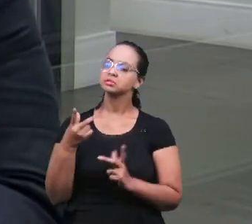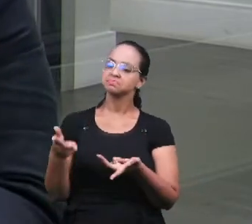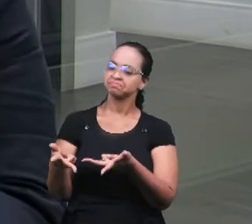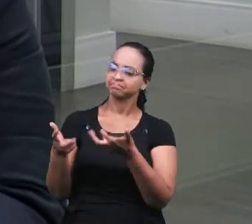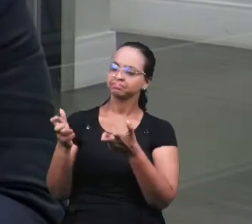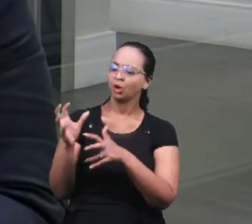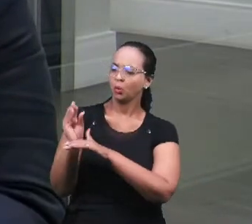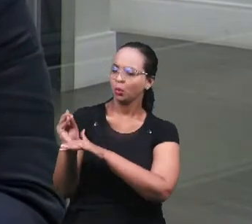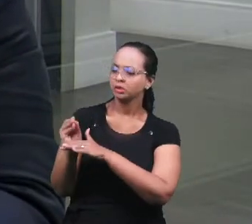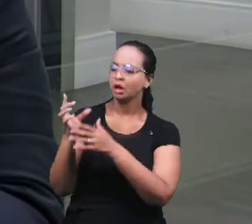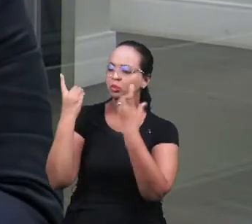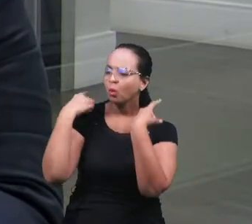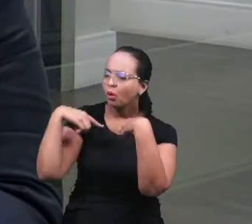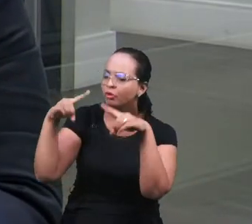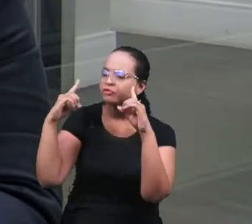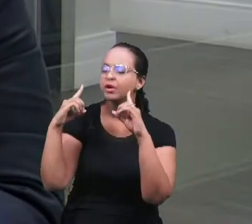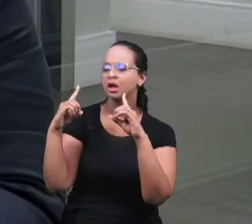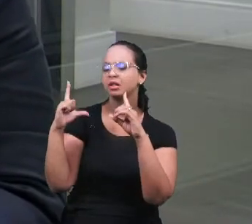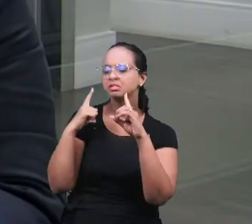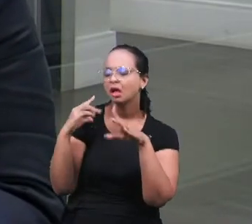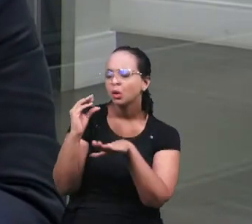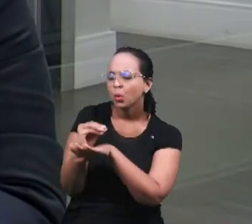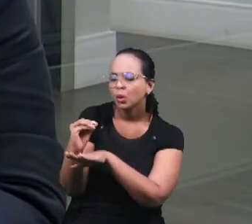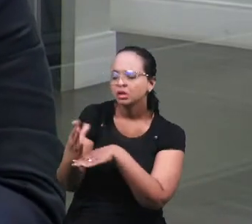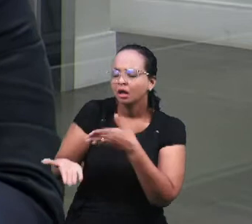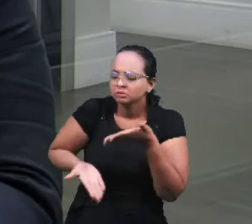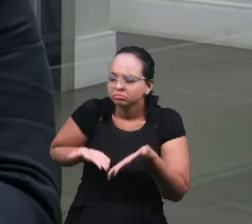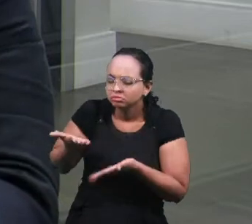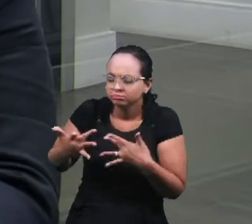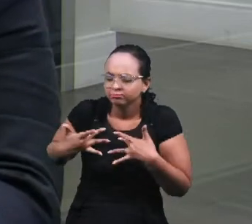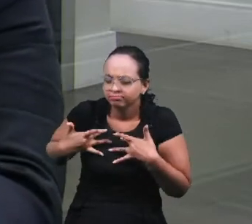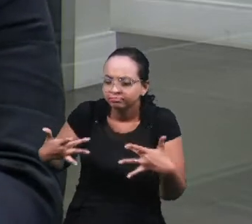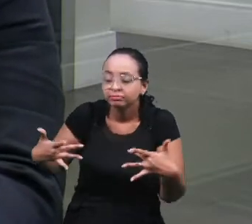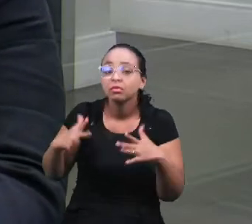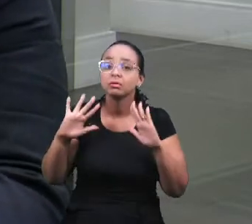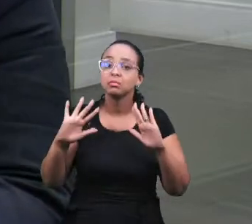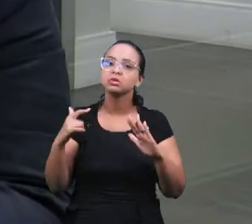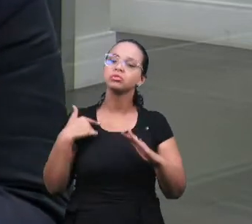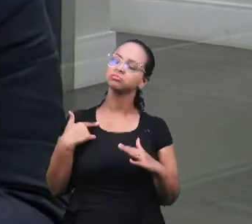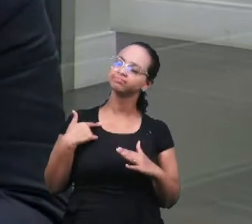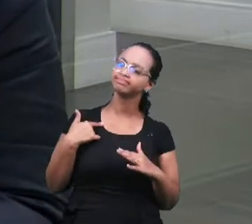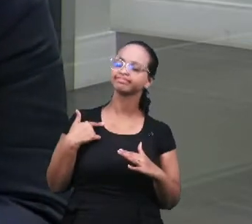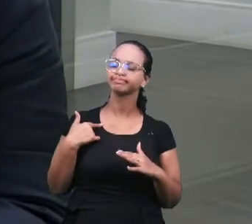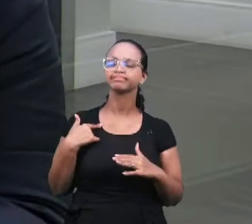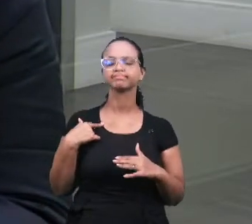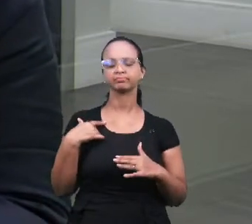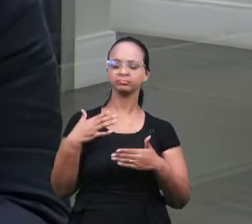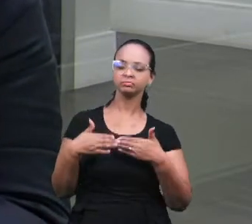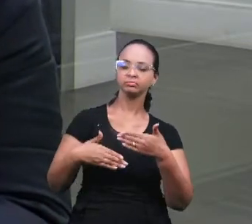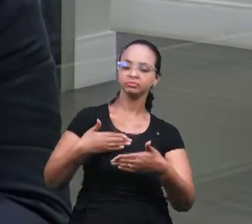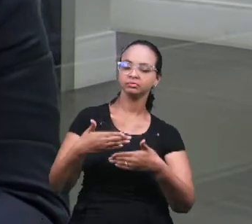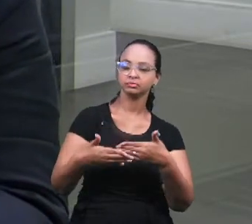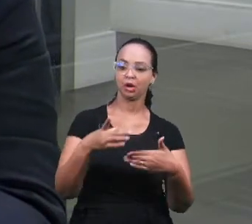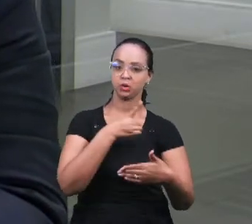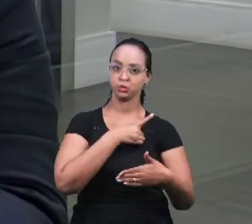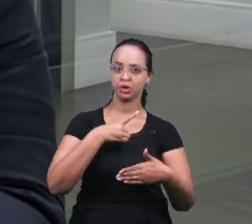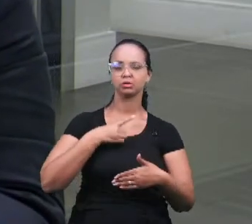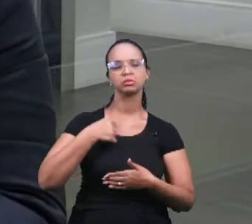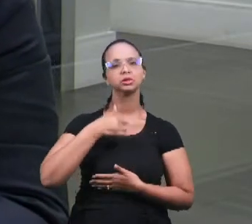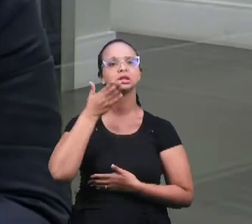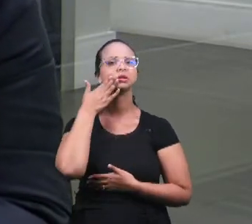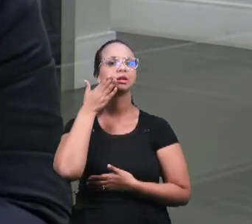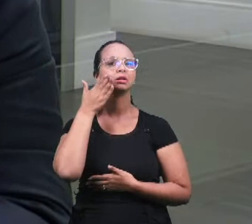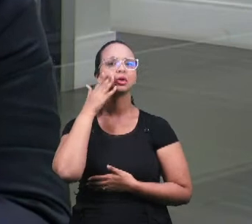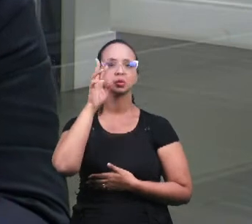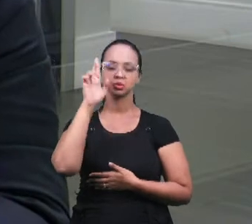com a ovelha, né? O comprometimento com a ovelha. E aí eu comecei, a partir de um certo momento da minha caminhada, ainda como diácono, a entender que o Senhor